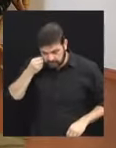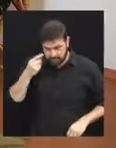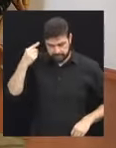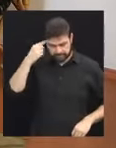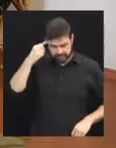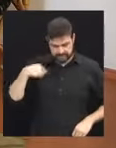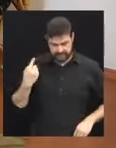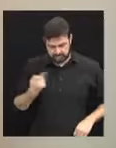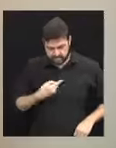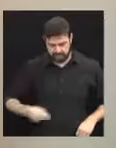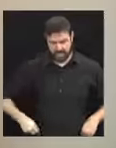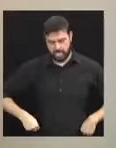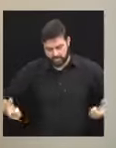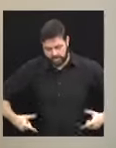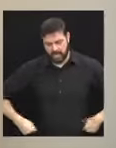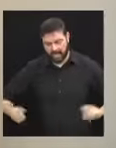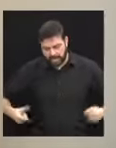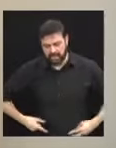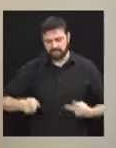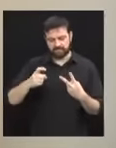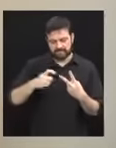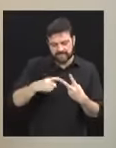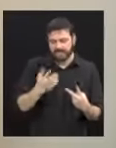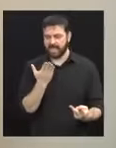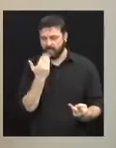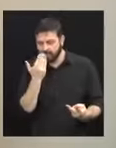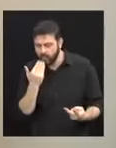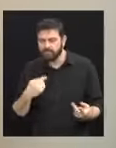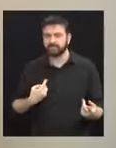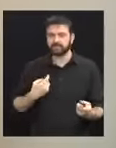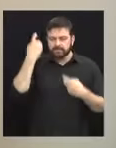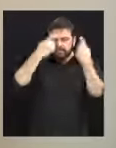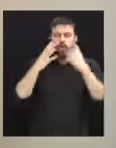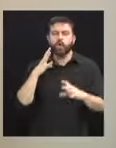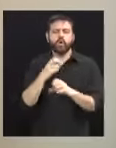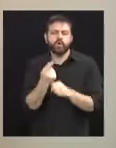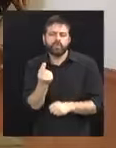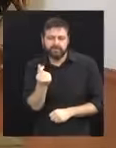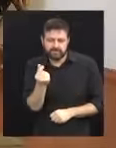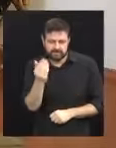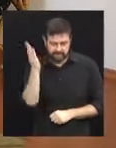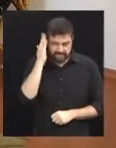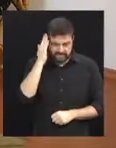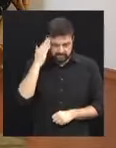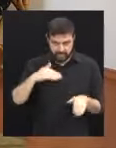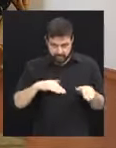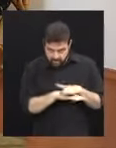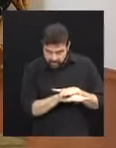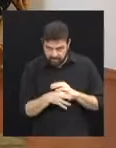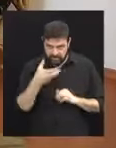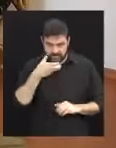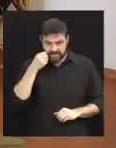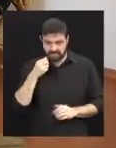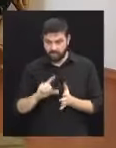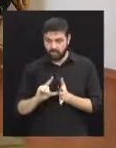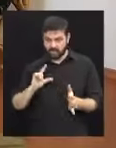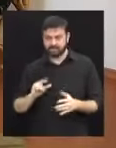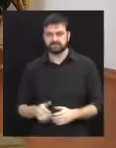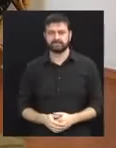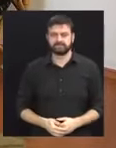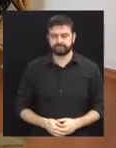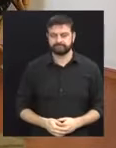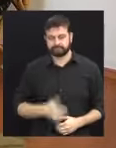pensar que a gente pode ter X gasto com veterinário, X gasto com alimentação. Qual foi o cálculo que vocês fizeram para adotar um bichinho? Antes de eu vir aqui